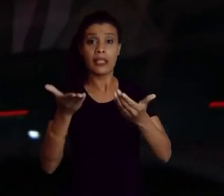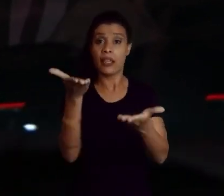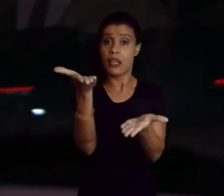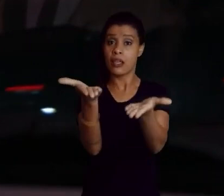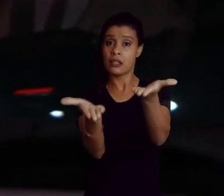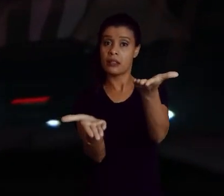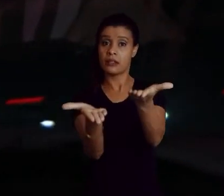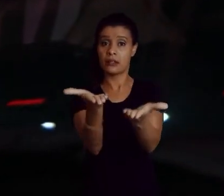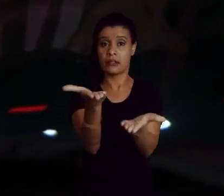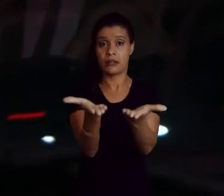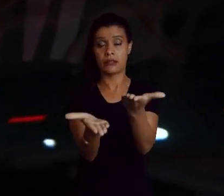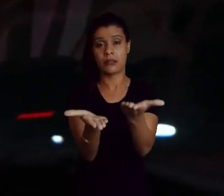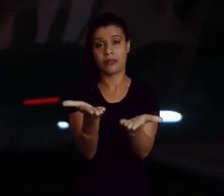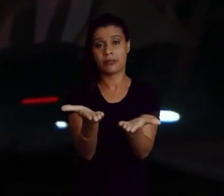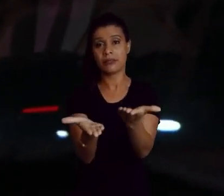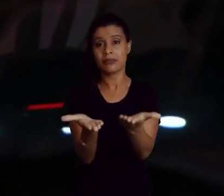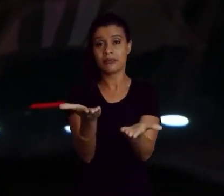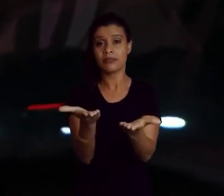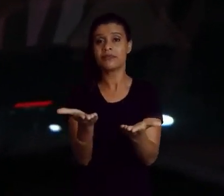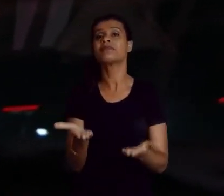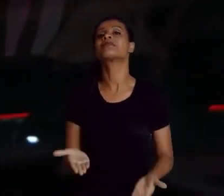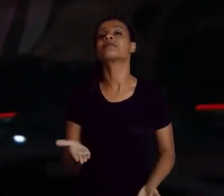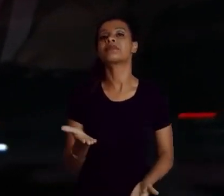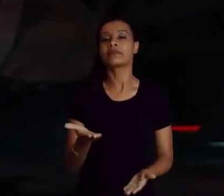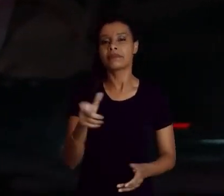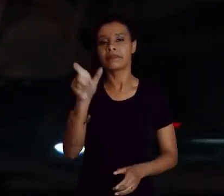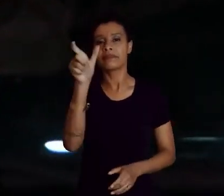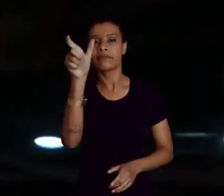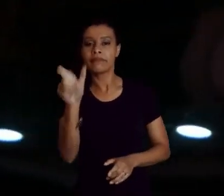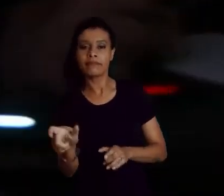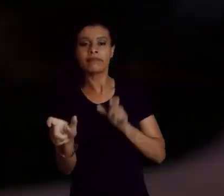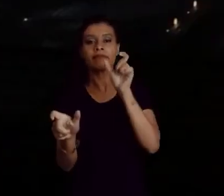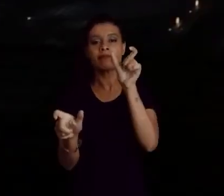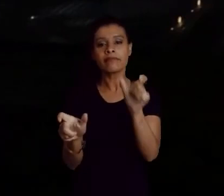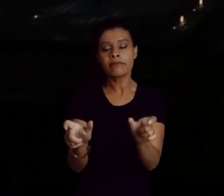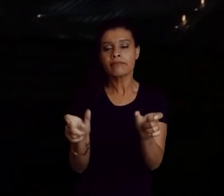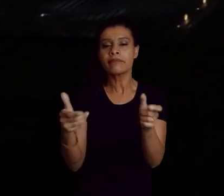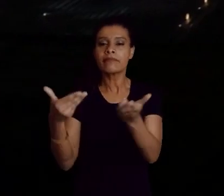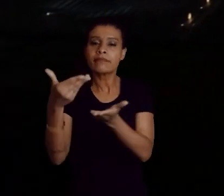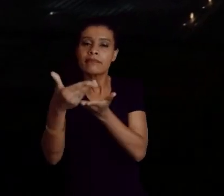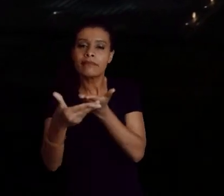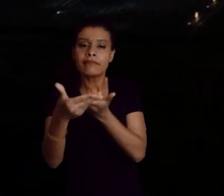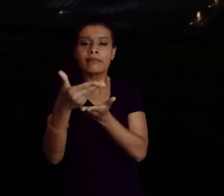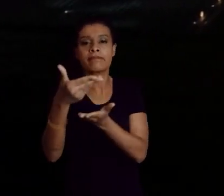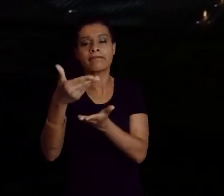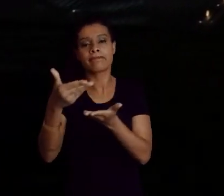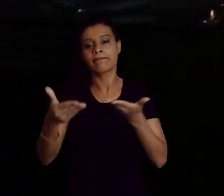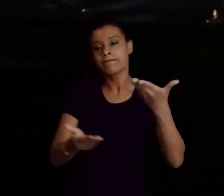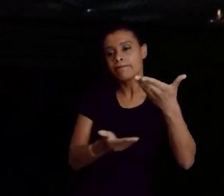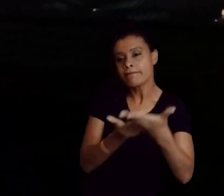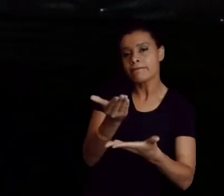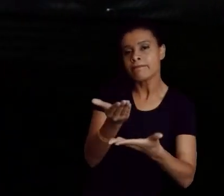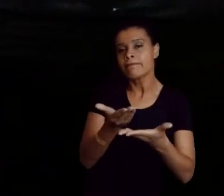Equilíbrio na relação de casal. Uma hora eu cedo, a outra hora o outro cede. Eu posso, como